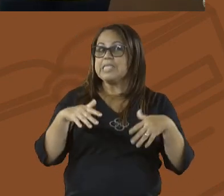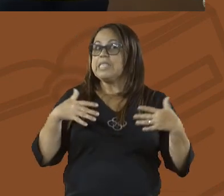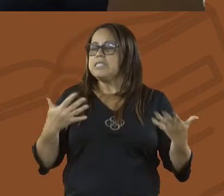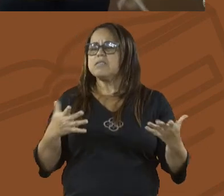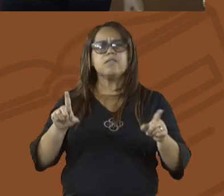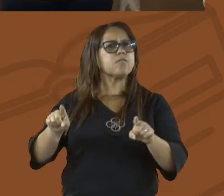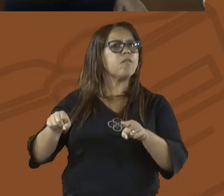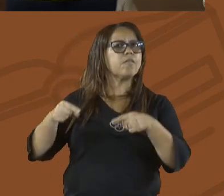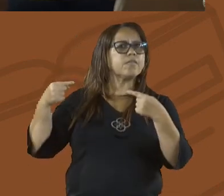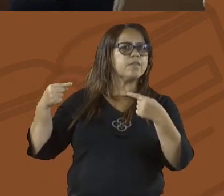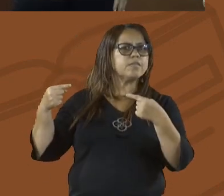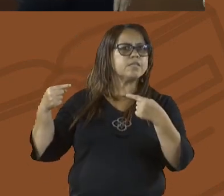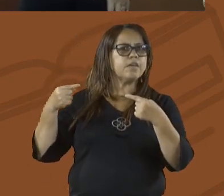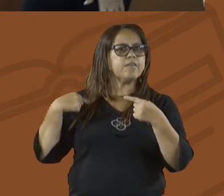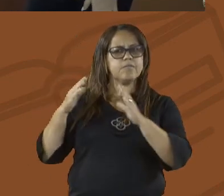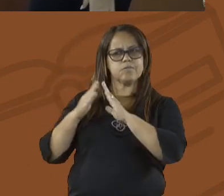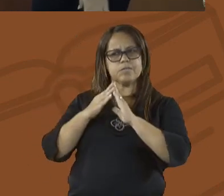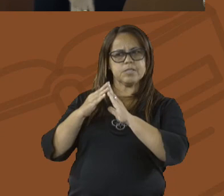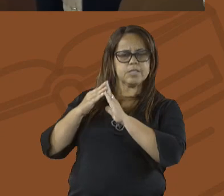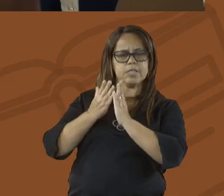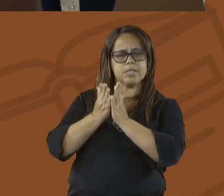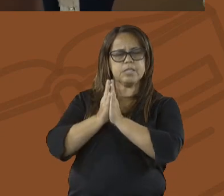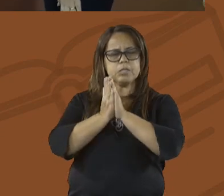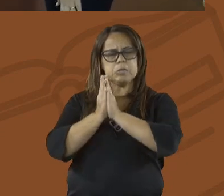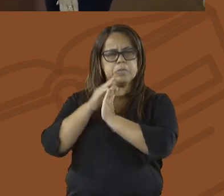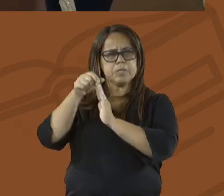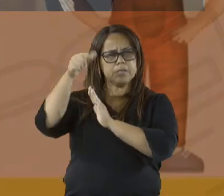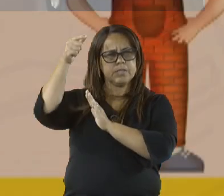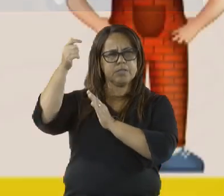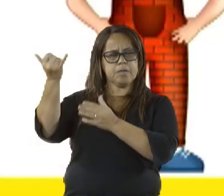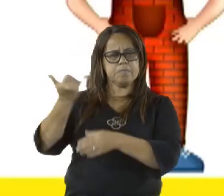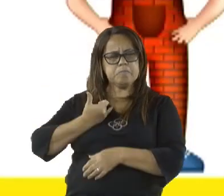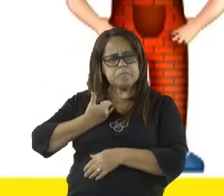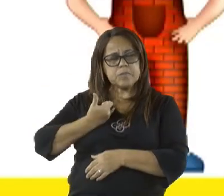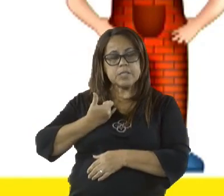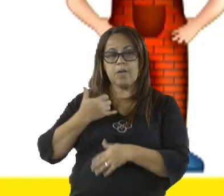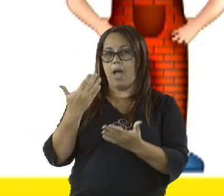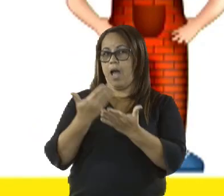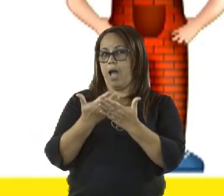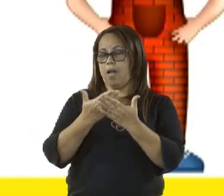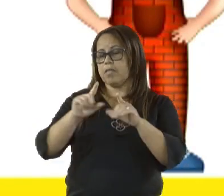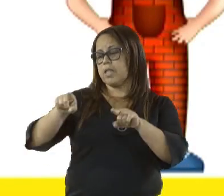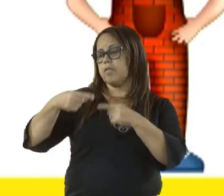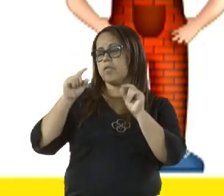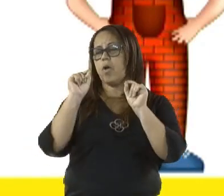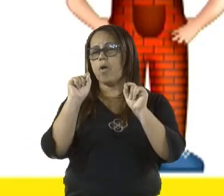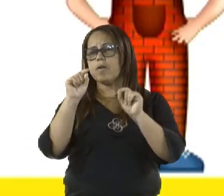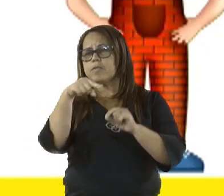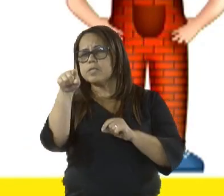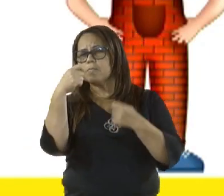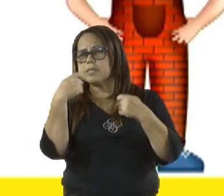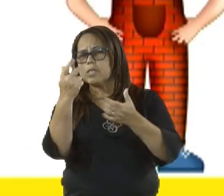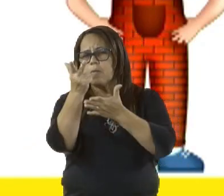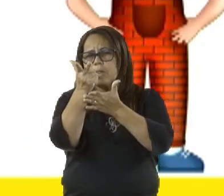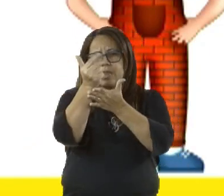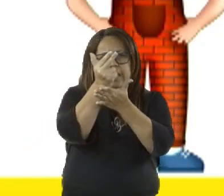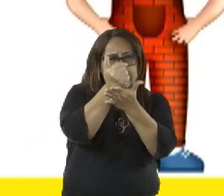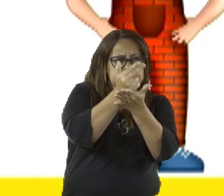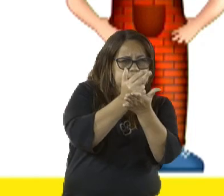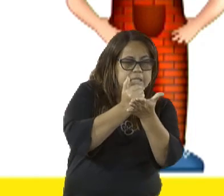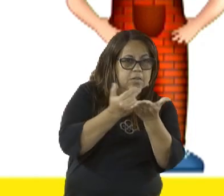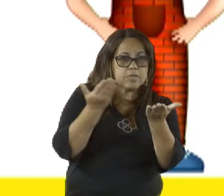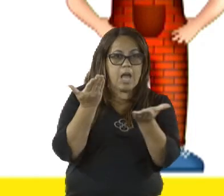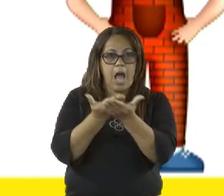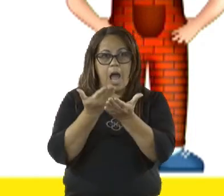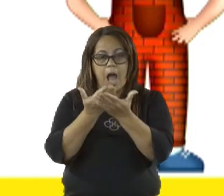tem um desafio, ó, que o Chaminézinho está trazendo um desafio pra gente. O desafio dessa aula será: vocês deverão desenhar o que vimos na aula de